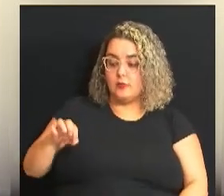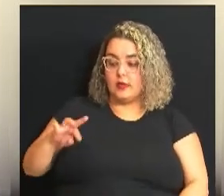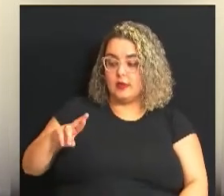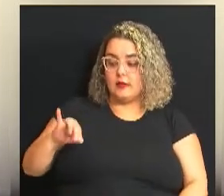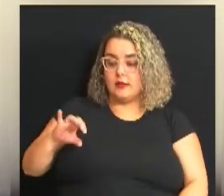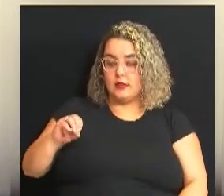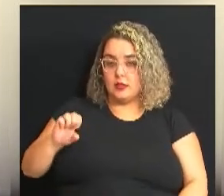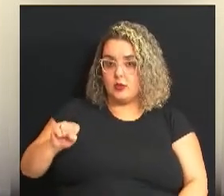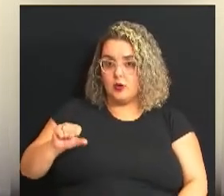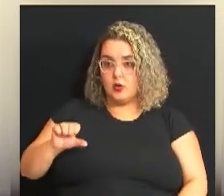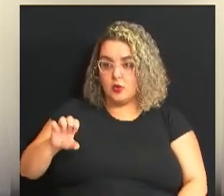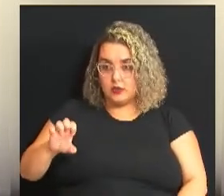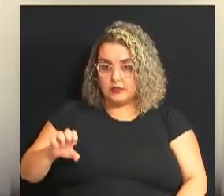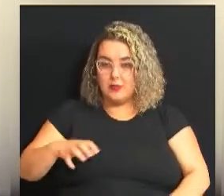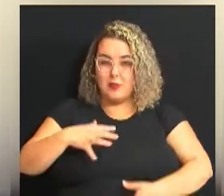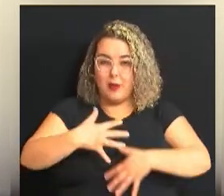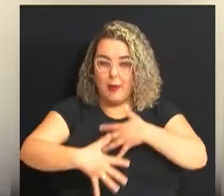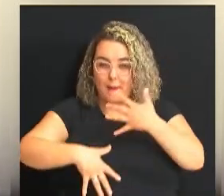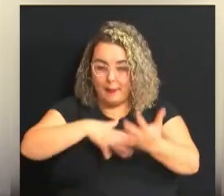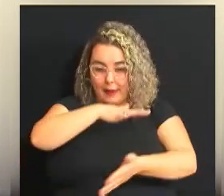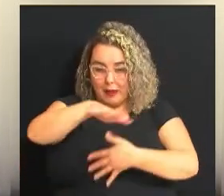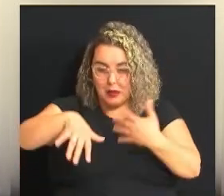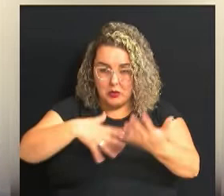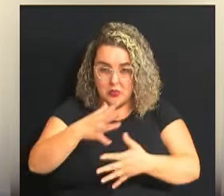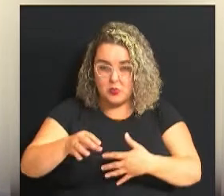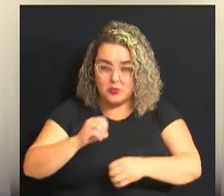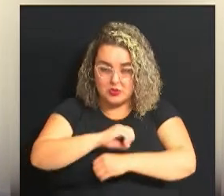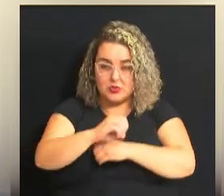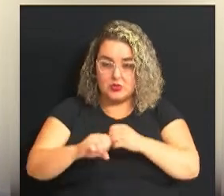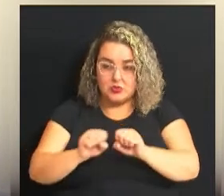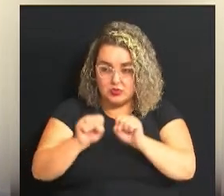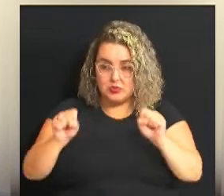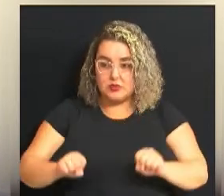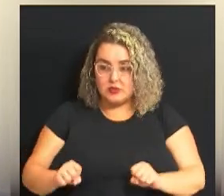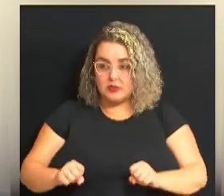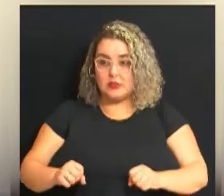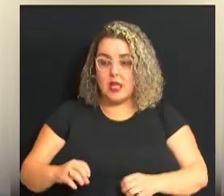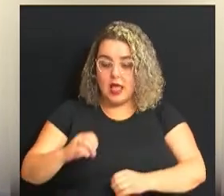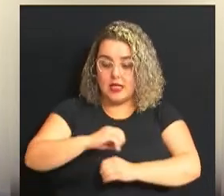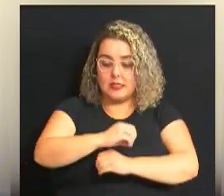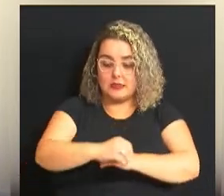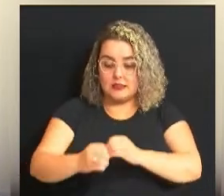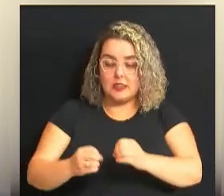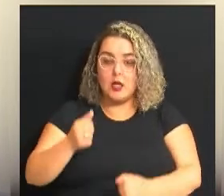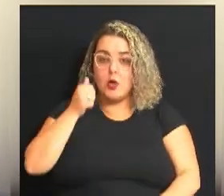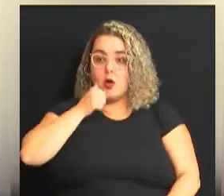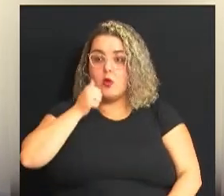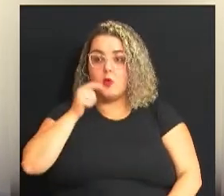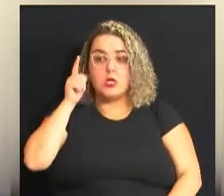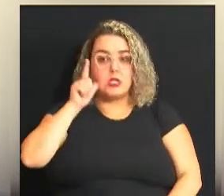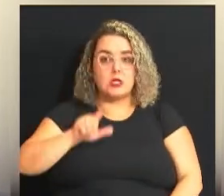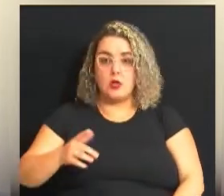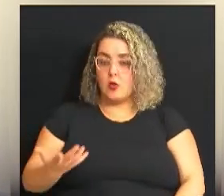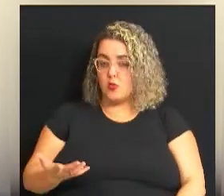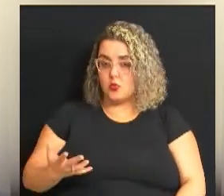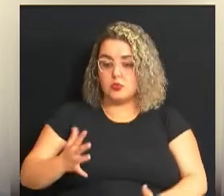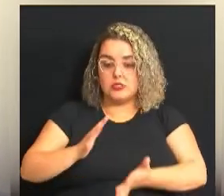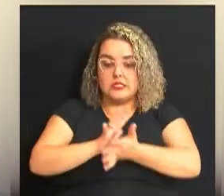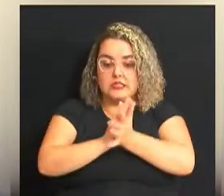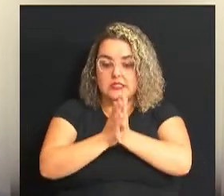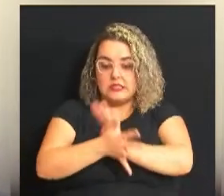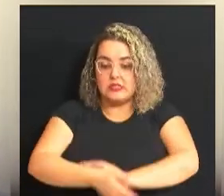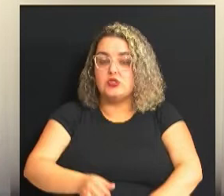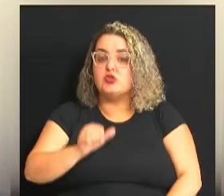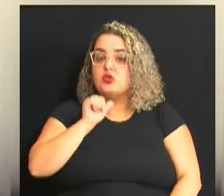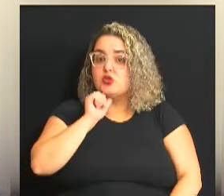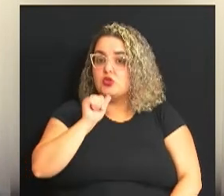sistema imunológico, onde as células imunológicas dessa mulher não conseguem destruir esse sangue